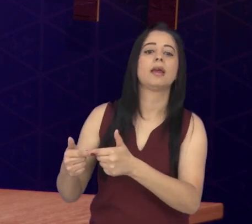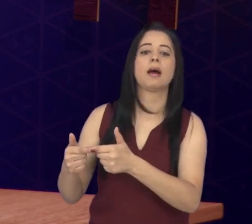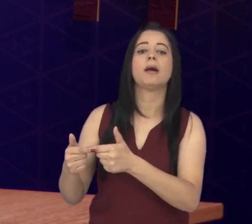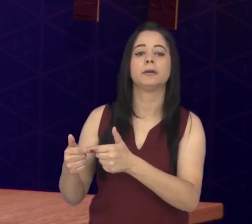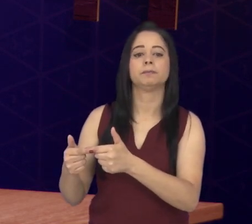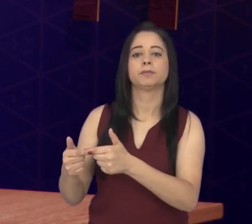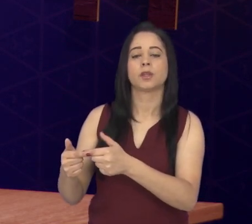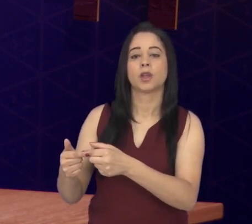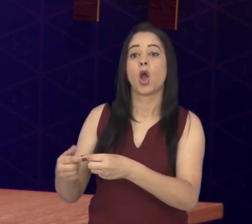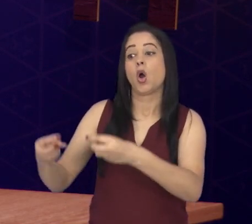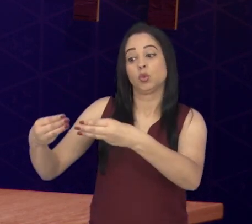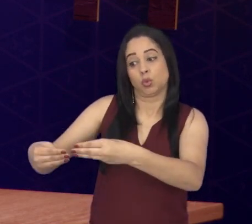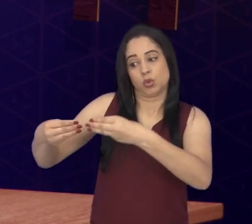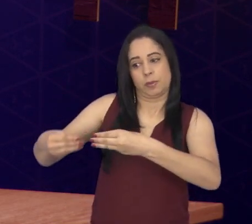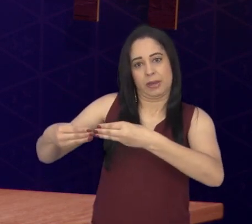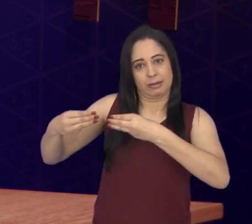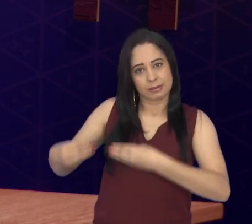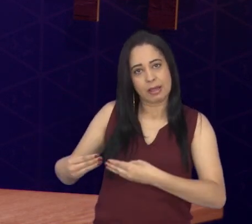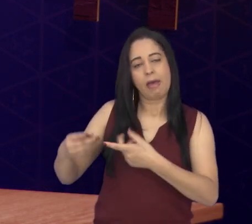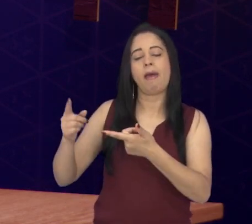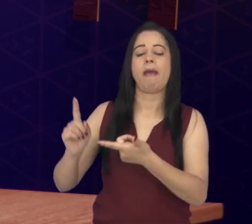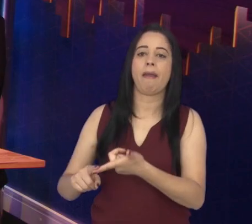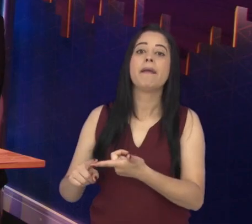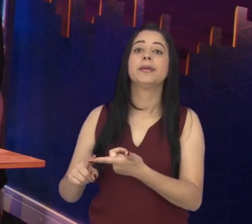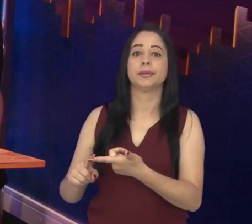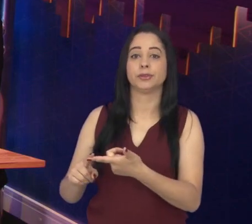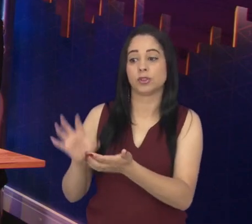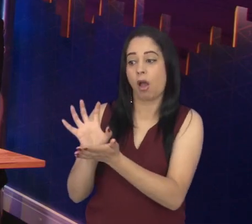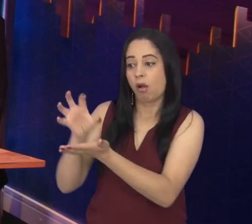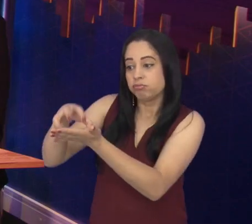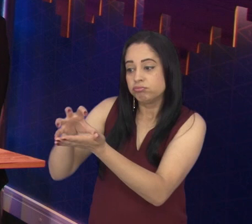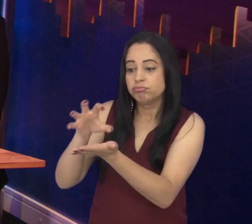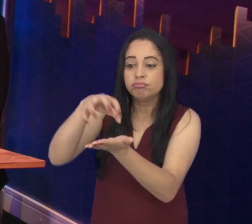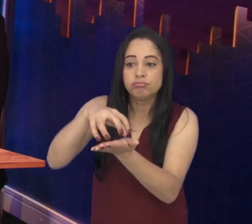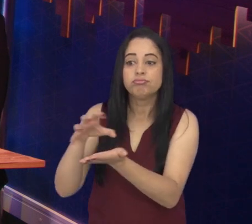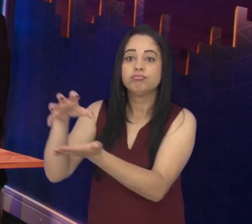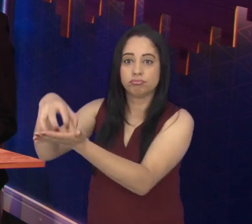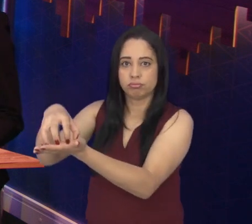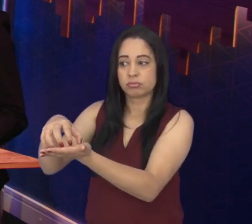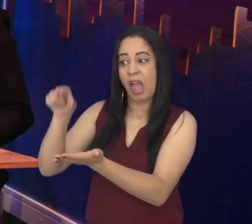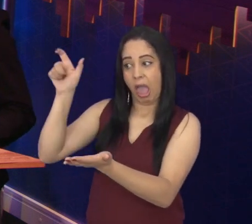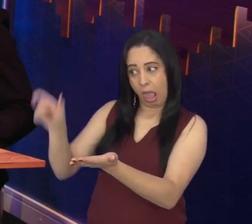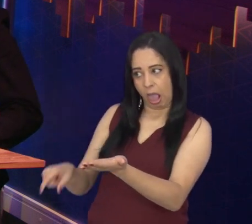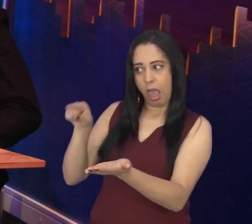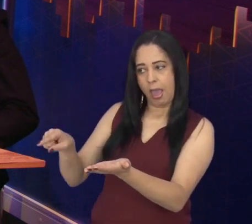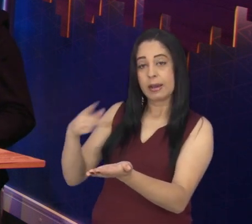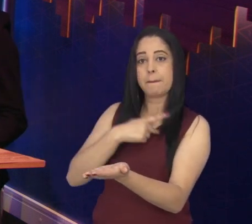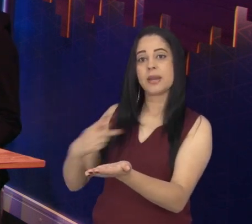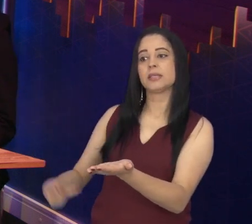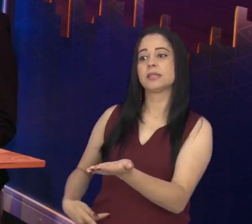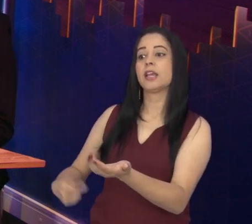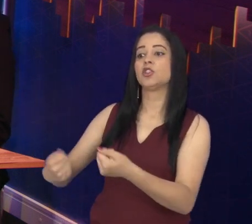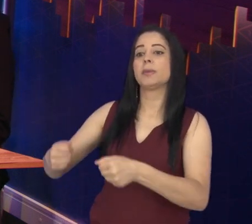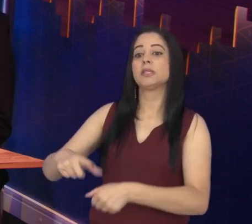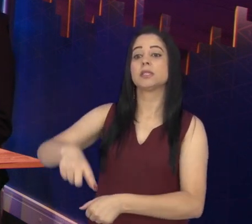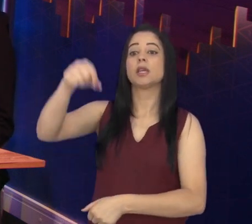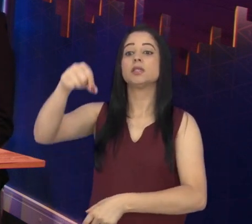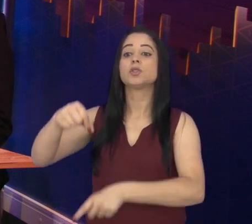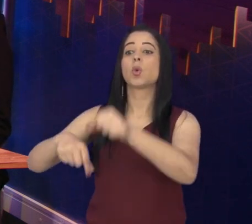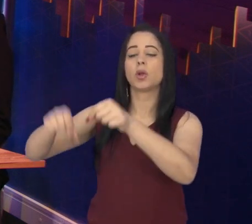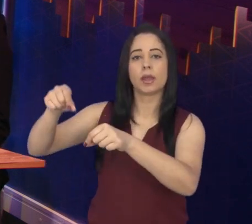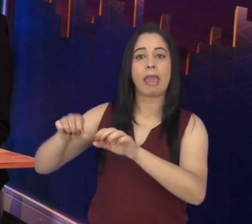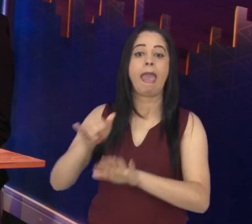dos principais órgãos. Dos ministérios, né? Dos ministérios, enfim. Então, assim, inclusive